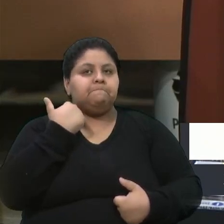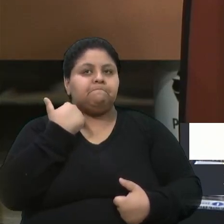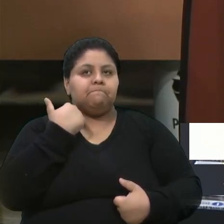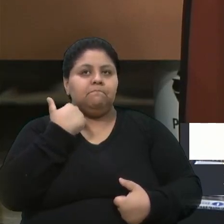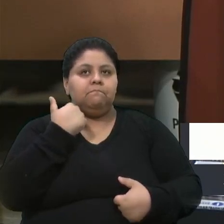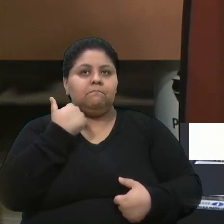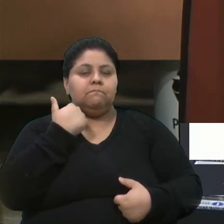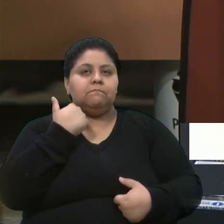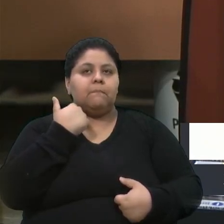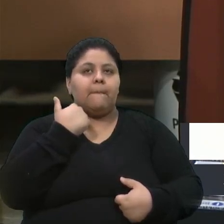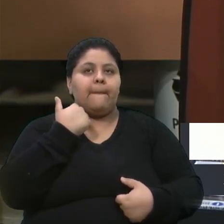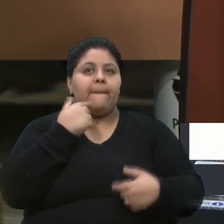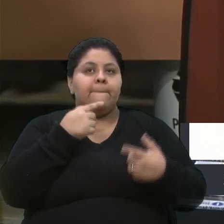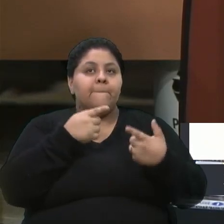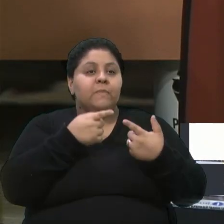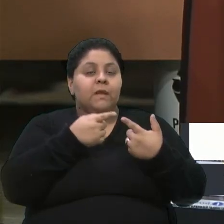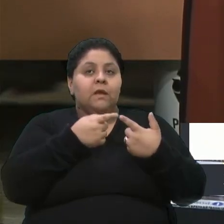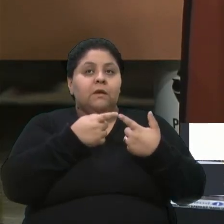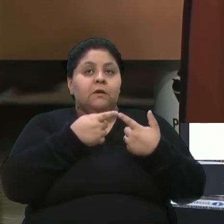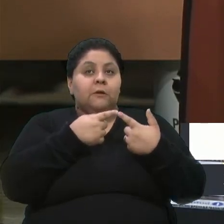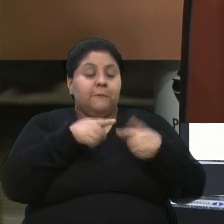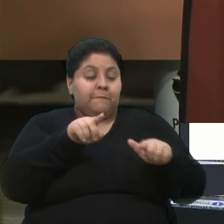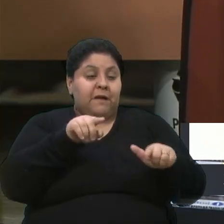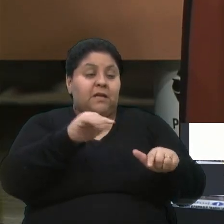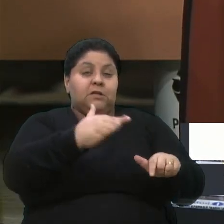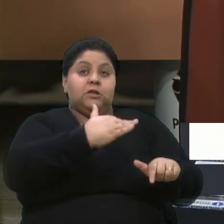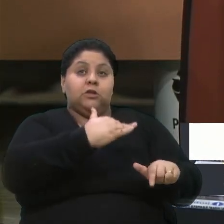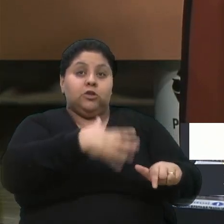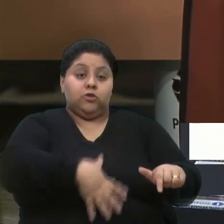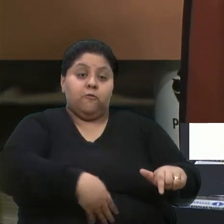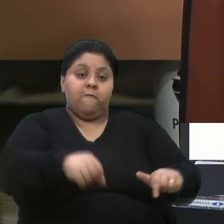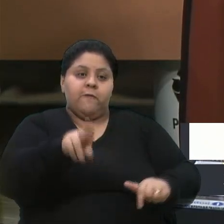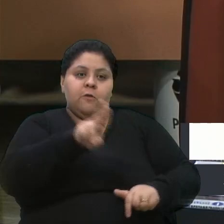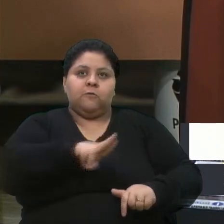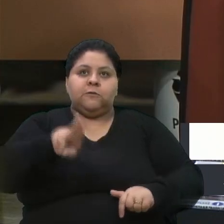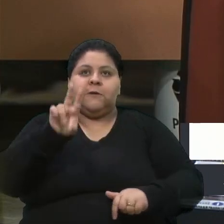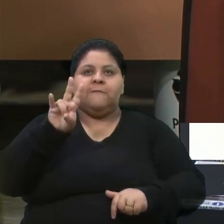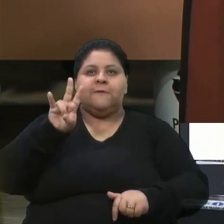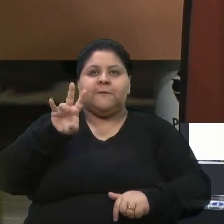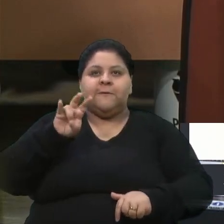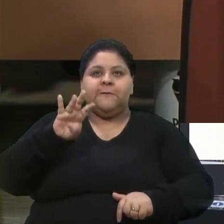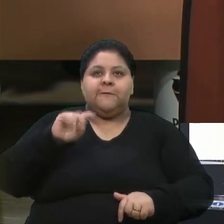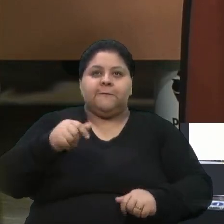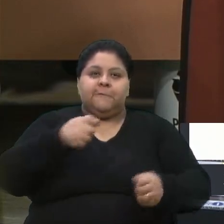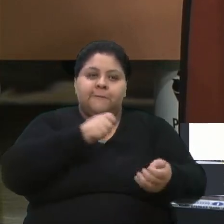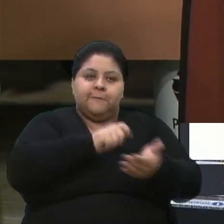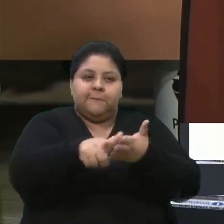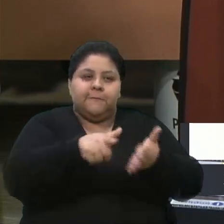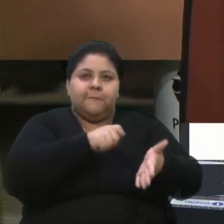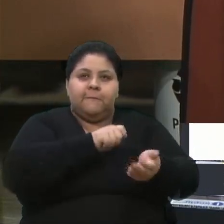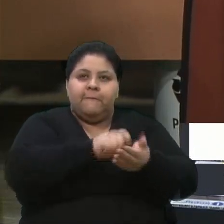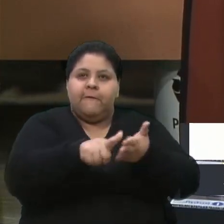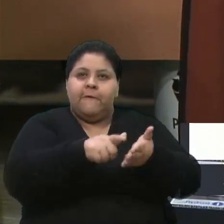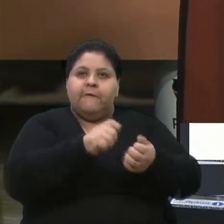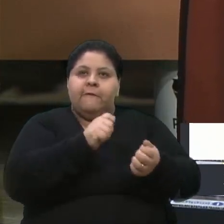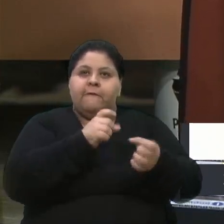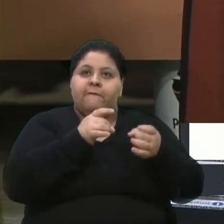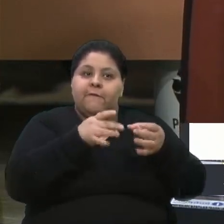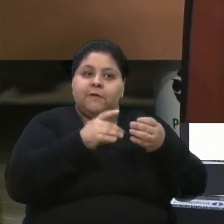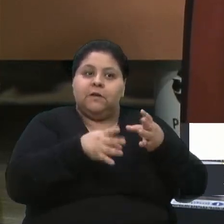mas eles, como o filho era usuário de droga, eles gastaram tudo, venderam casa para tentar salvar o